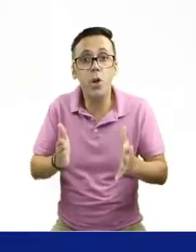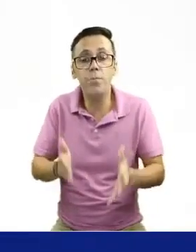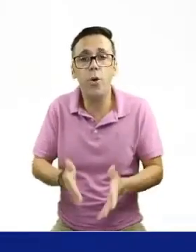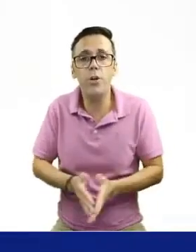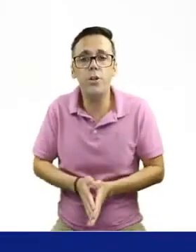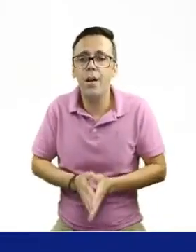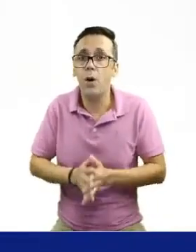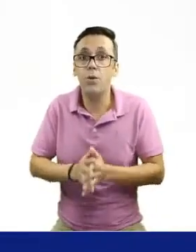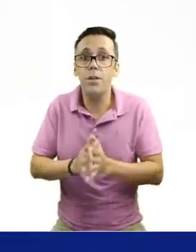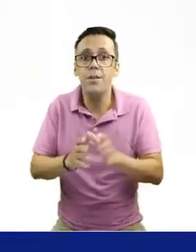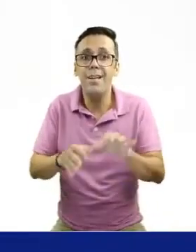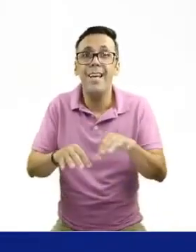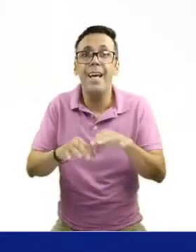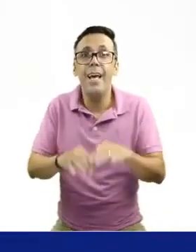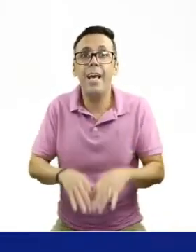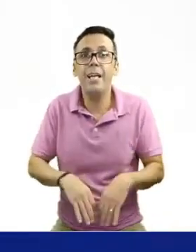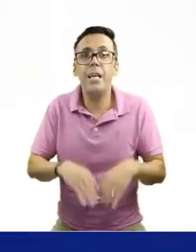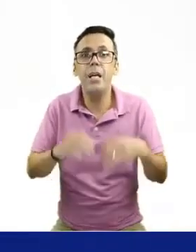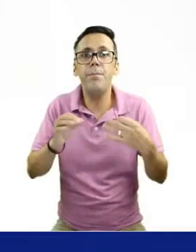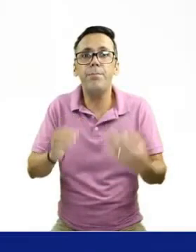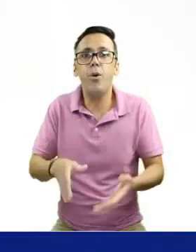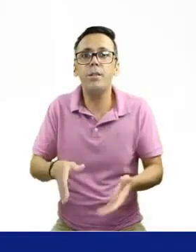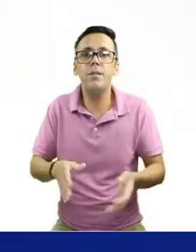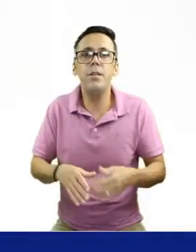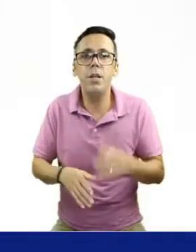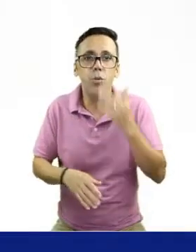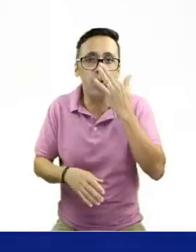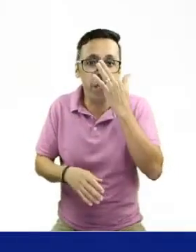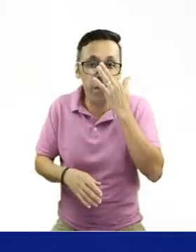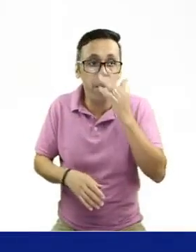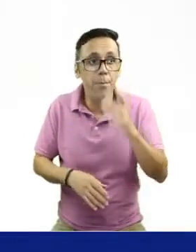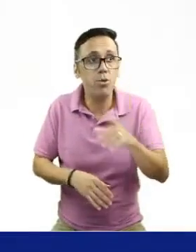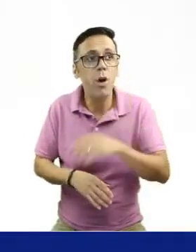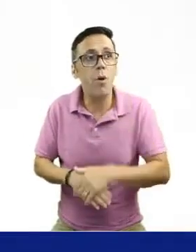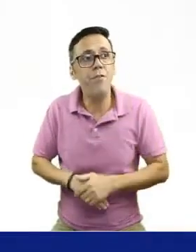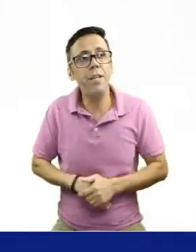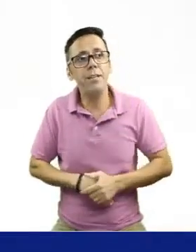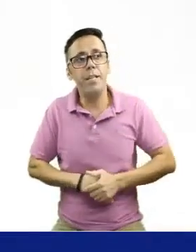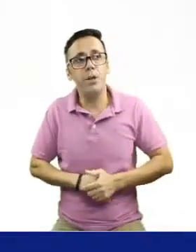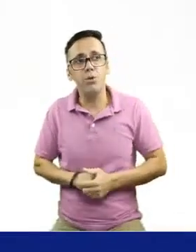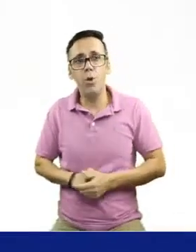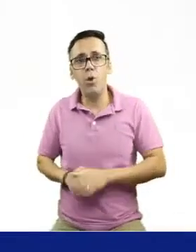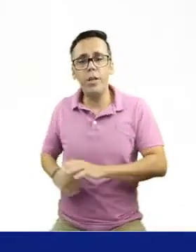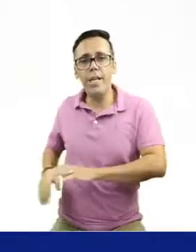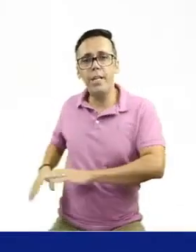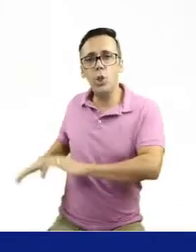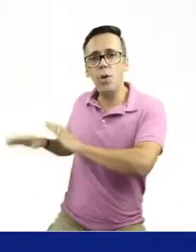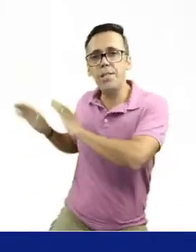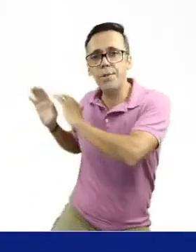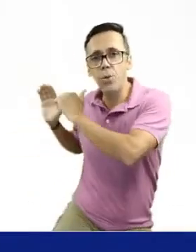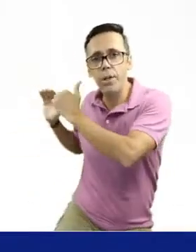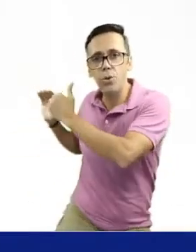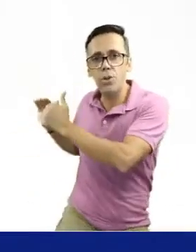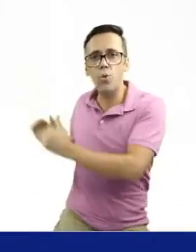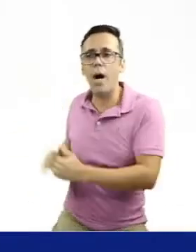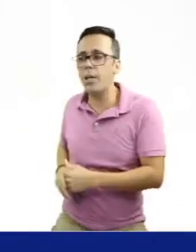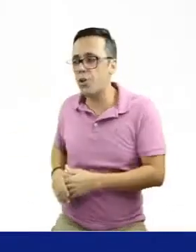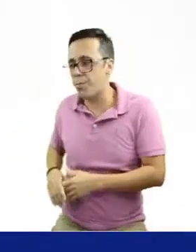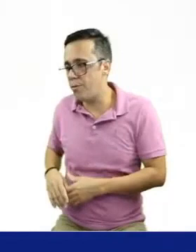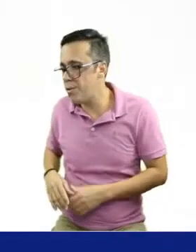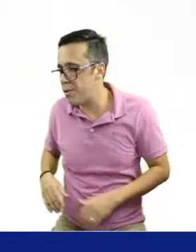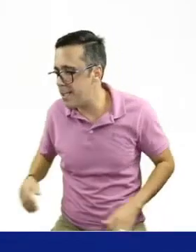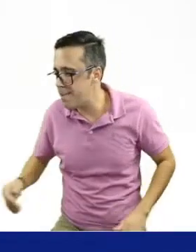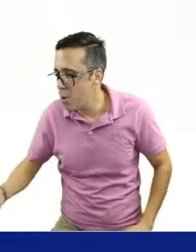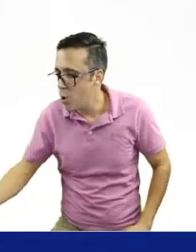isso não leve não pode acontecer em hipótese nenhuma ok pessoal Fique atento se eu coloquei aqui duas dois